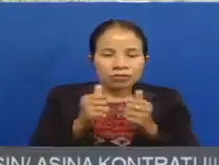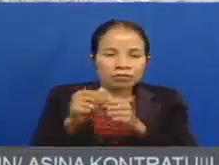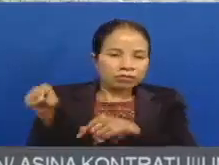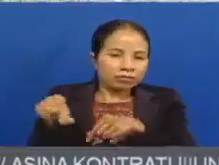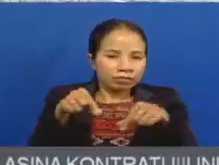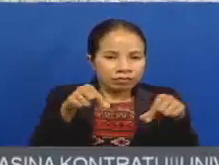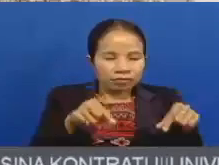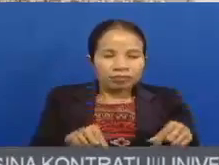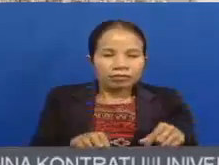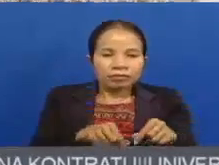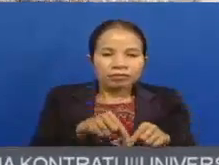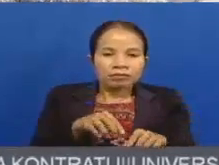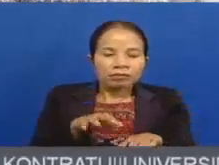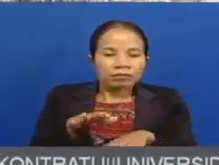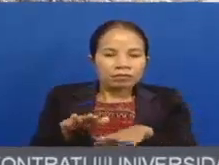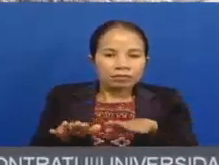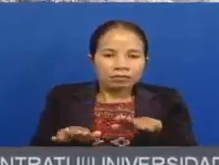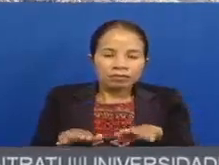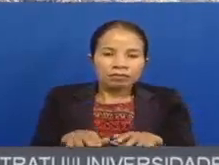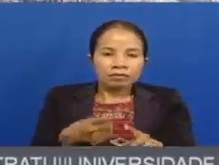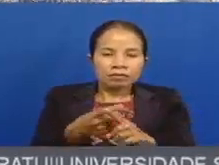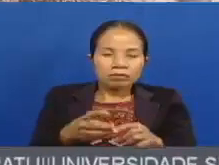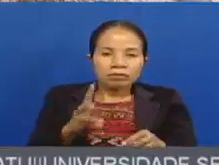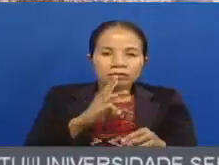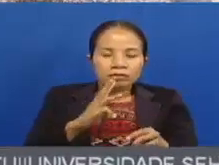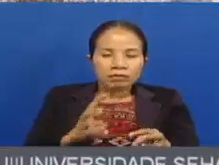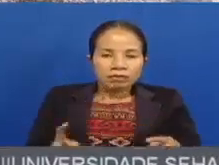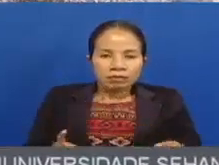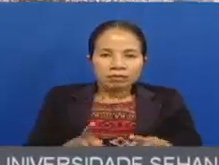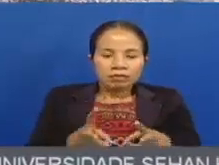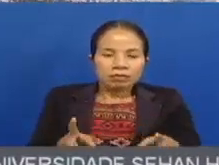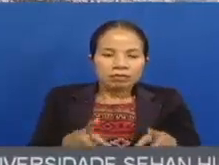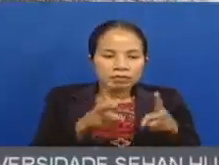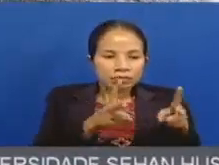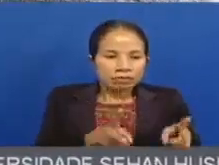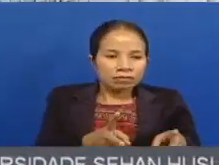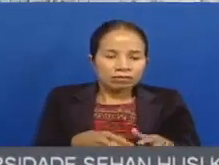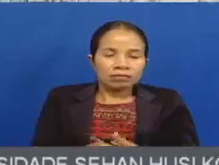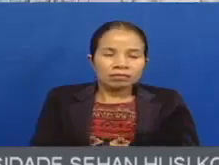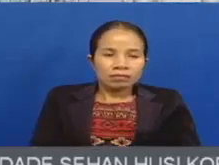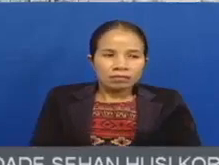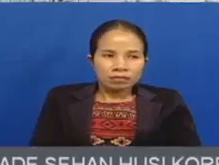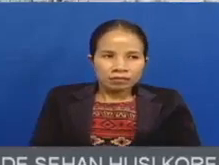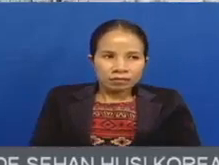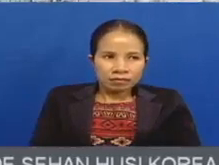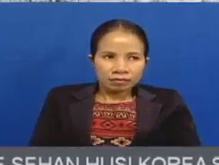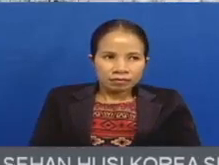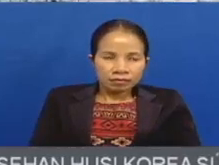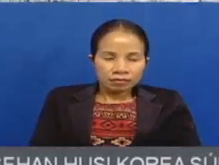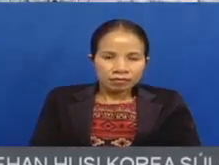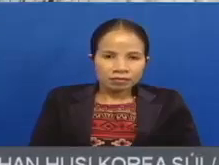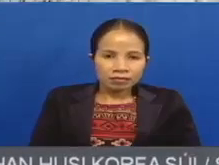ne dolar de husi be dalam ka valeta kuak. Katia ini dan level